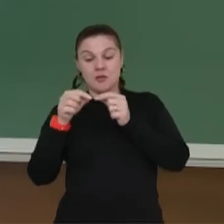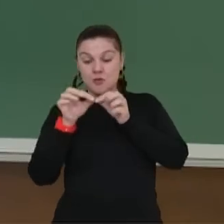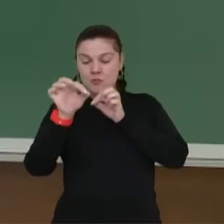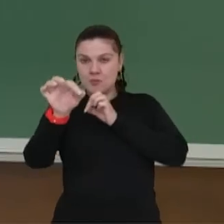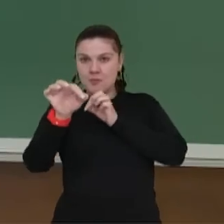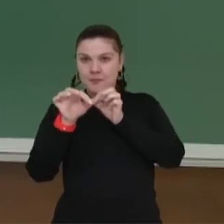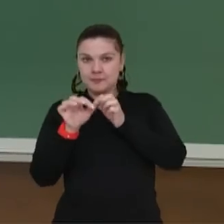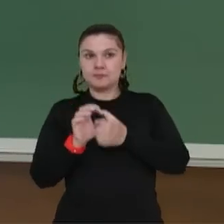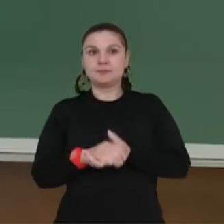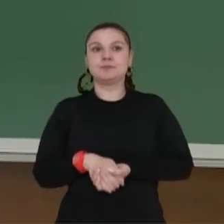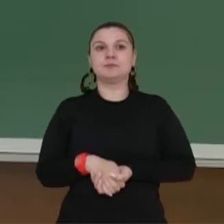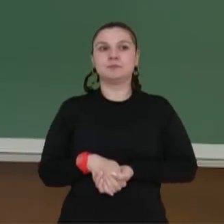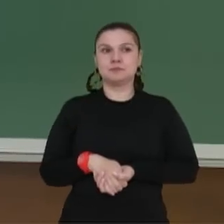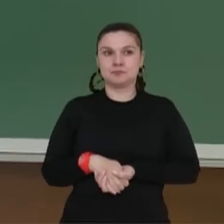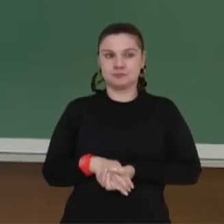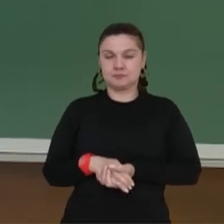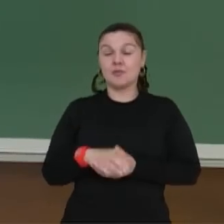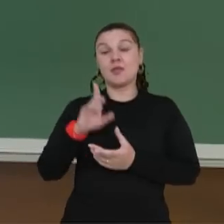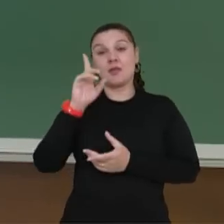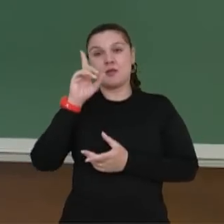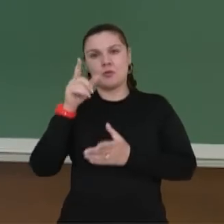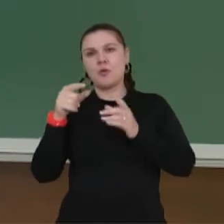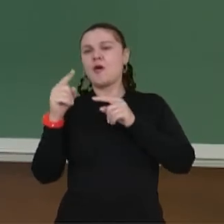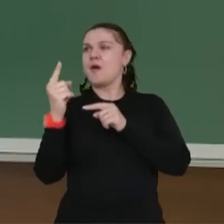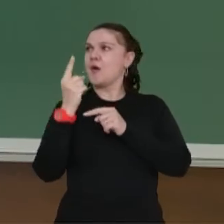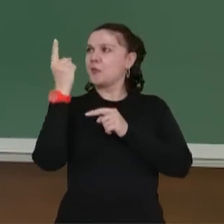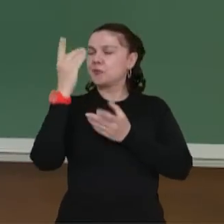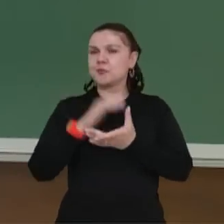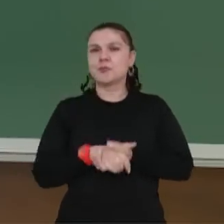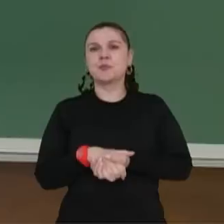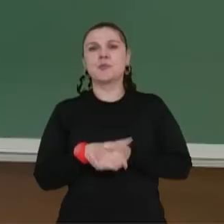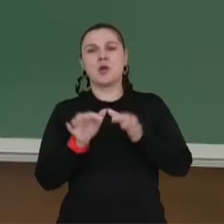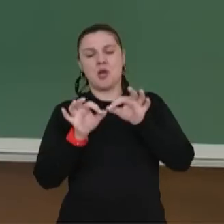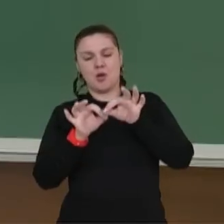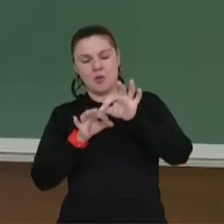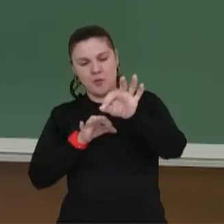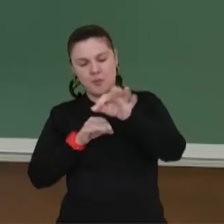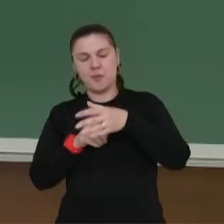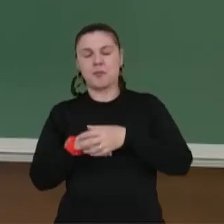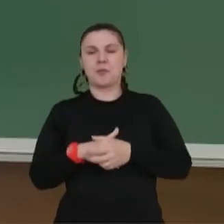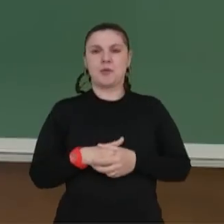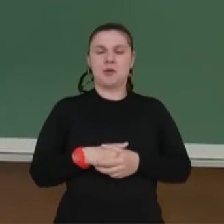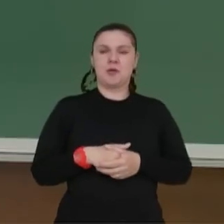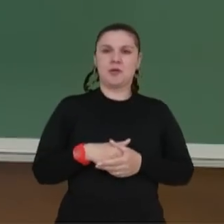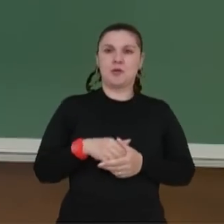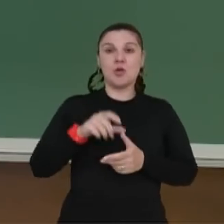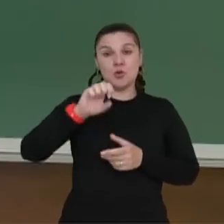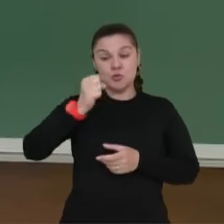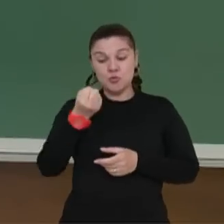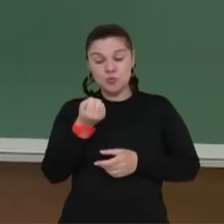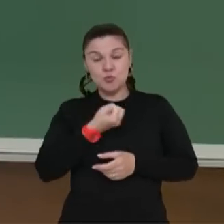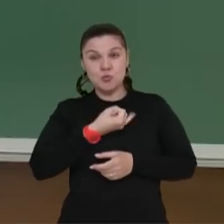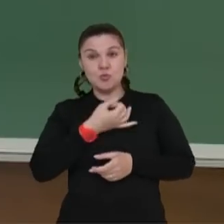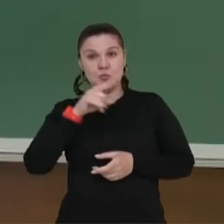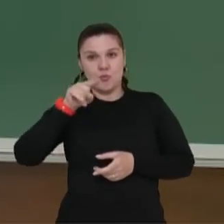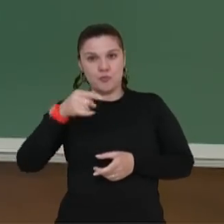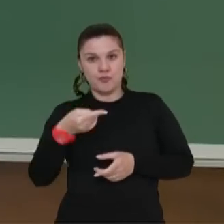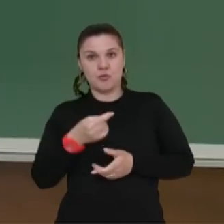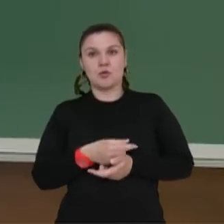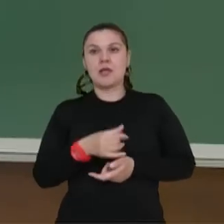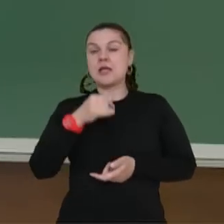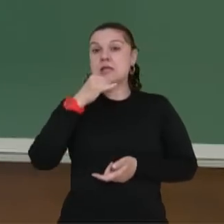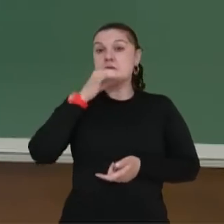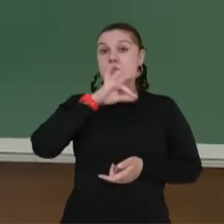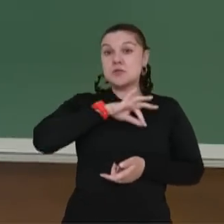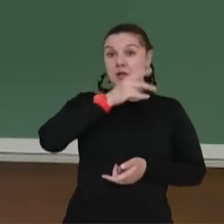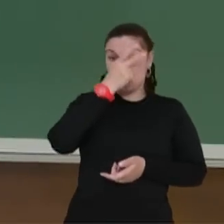medição, né, uma medida de alguma coisa, altura, comprimento, ou que seja números quebrados, né, por exemplo, o salário que uma